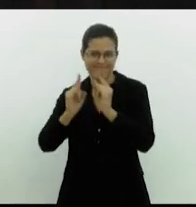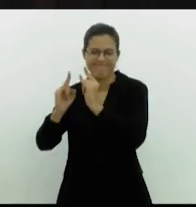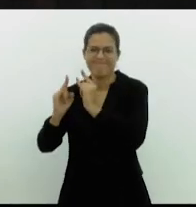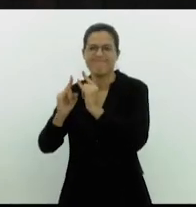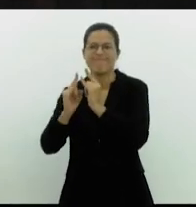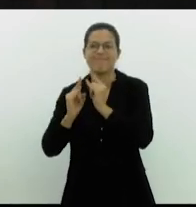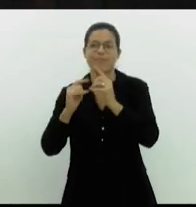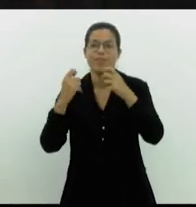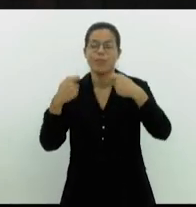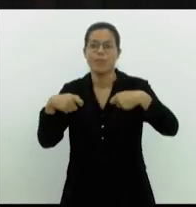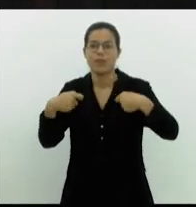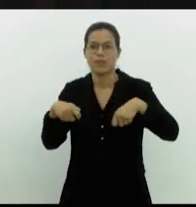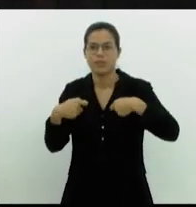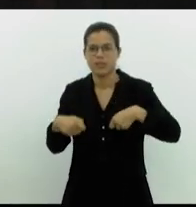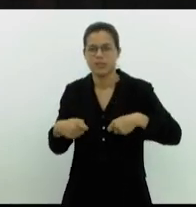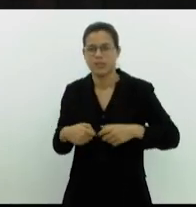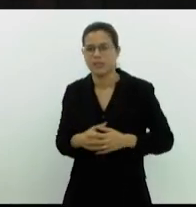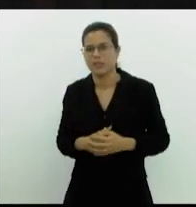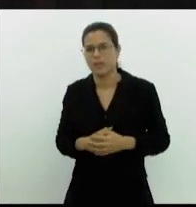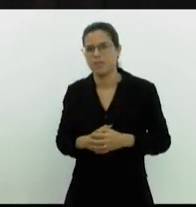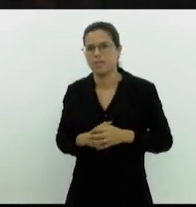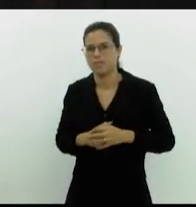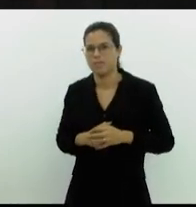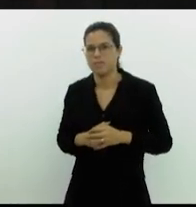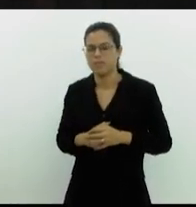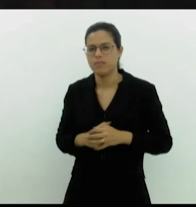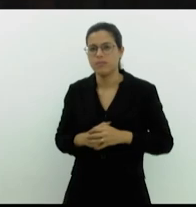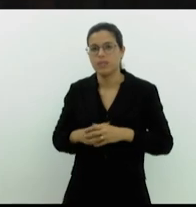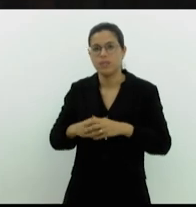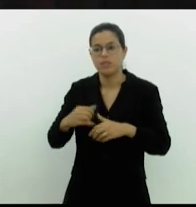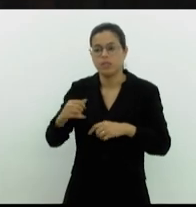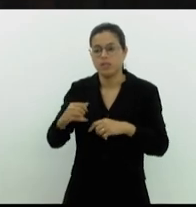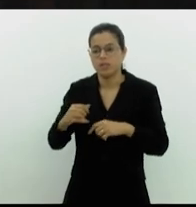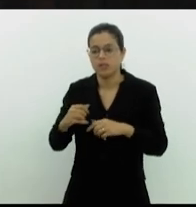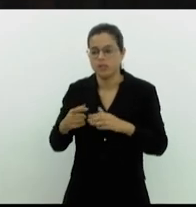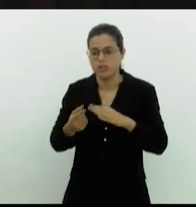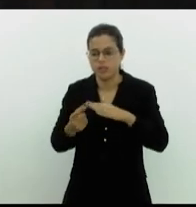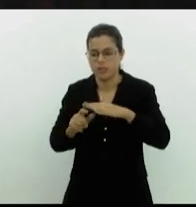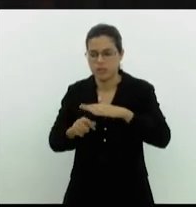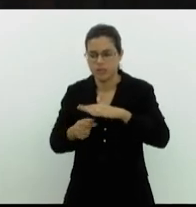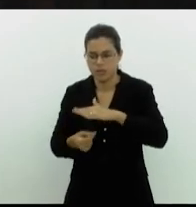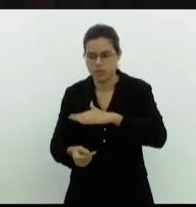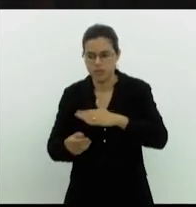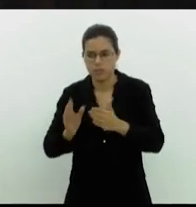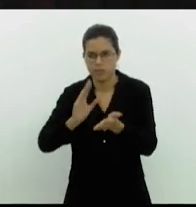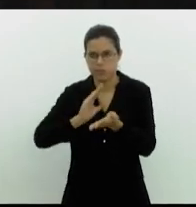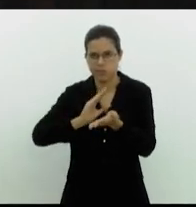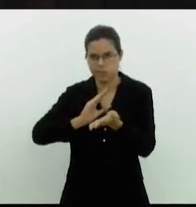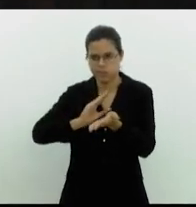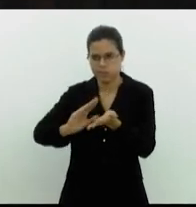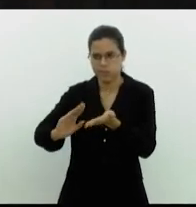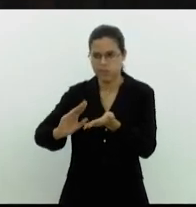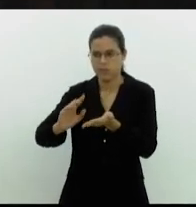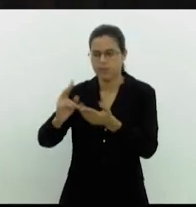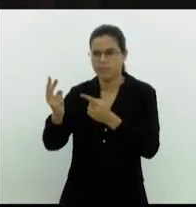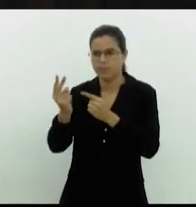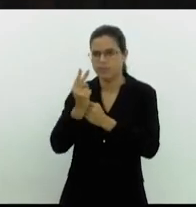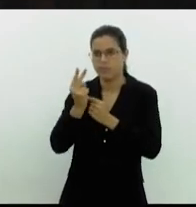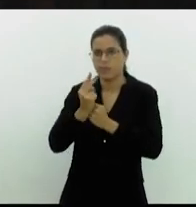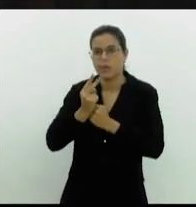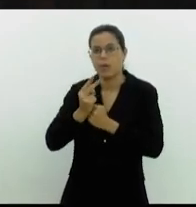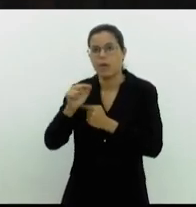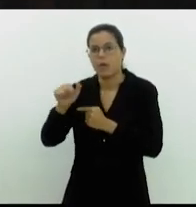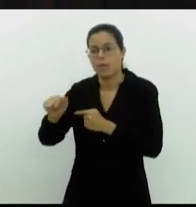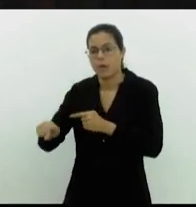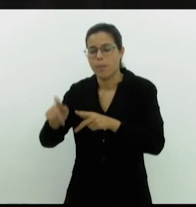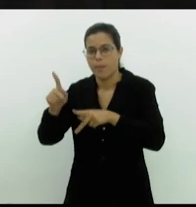precisar de recursos de empréstimos para o conjunto da população,